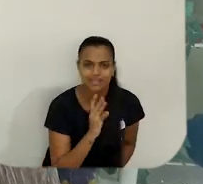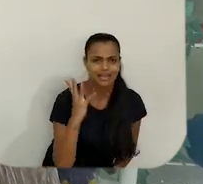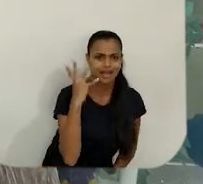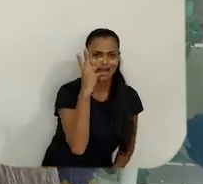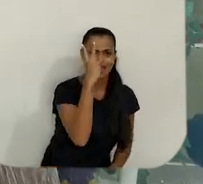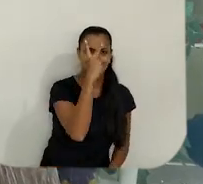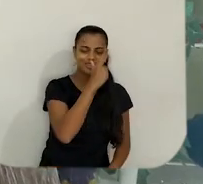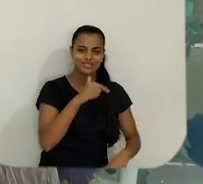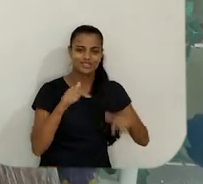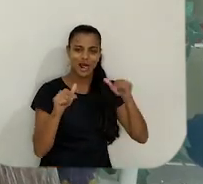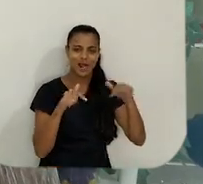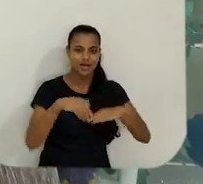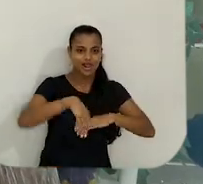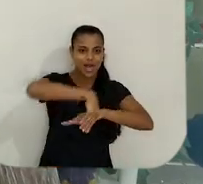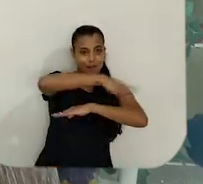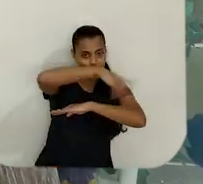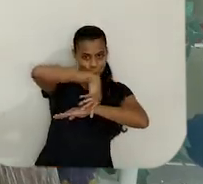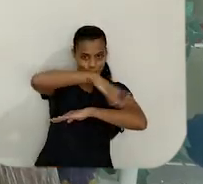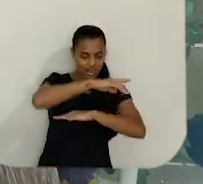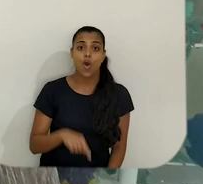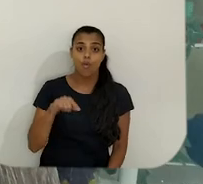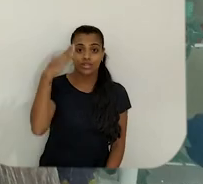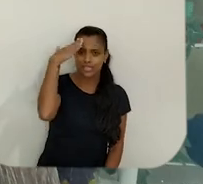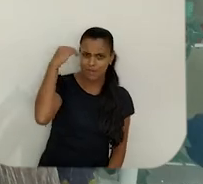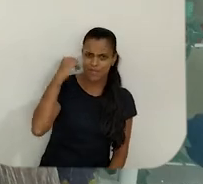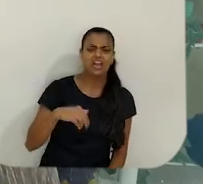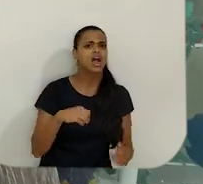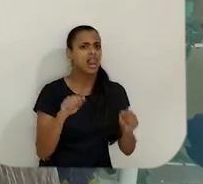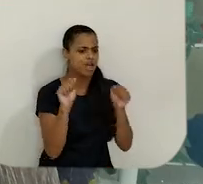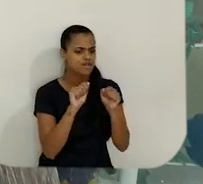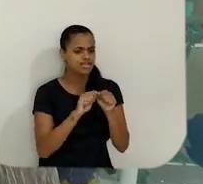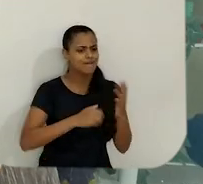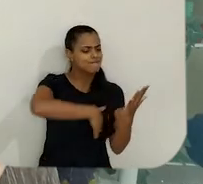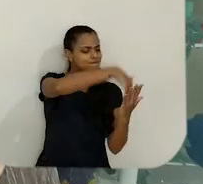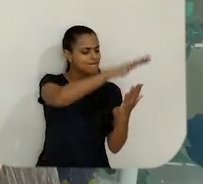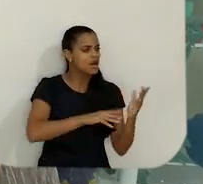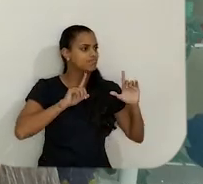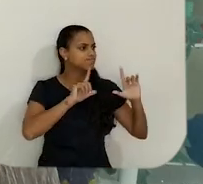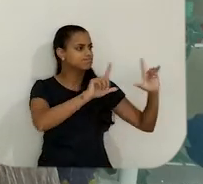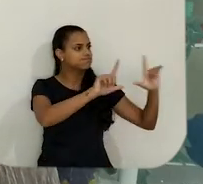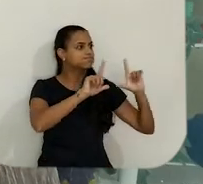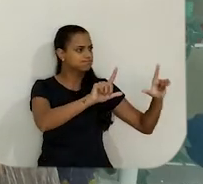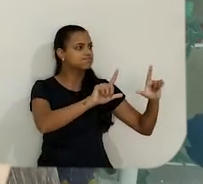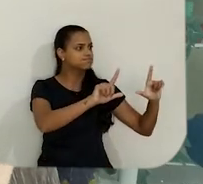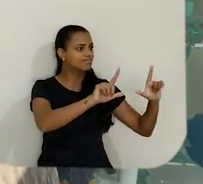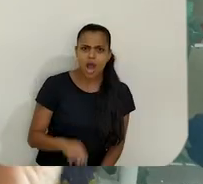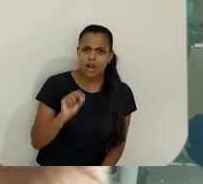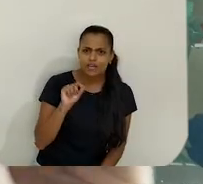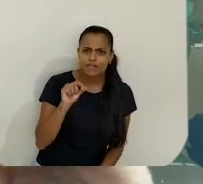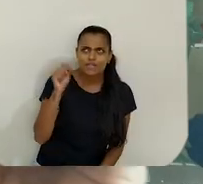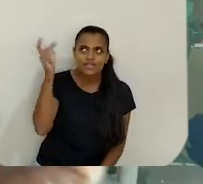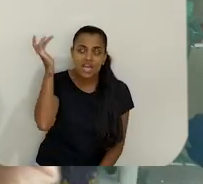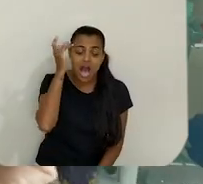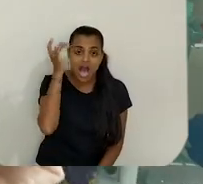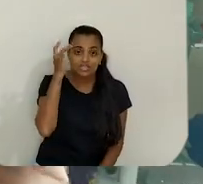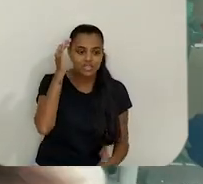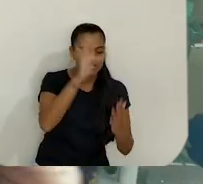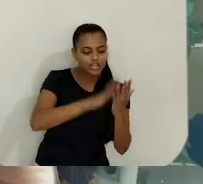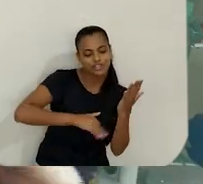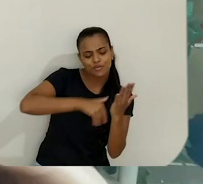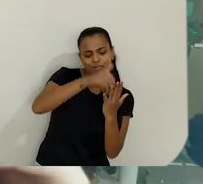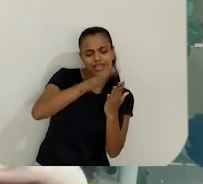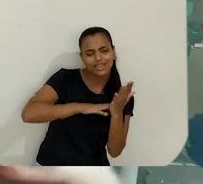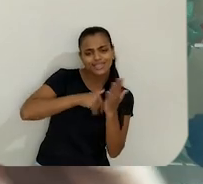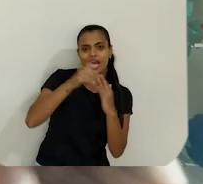rua mas você sabia que ela fazia vários quadros abstratos O que você